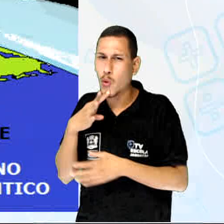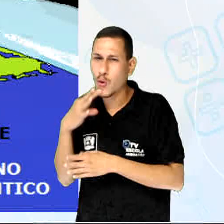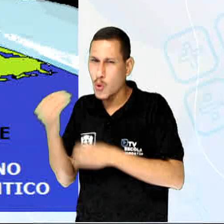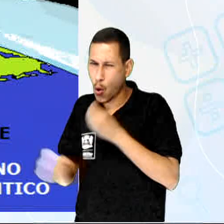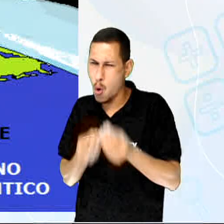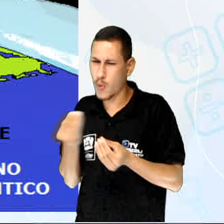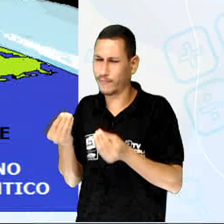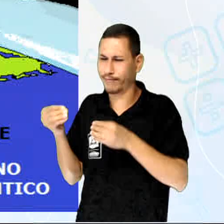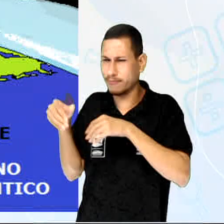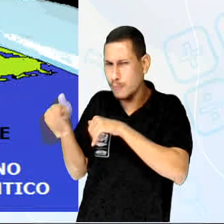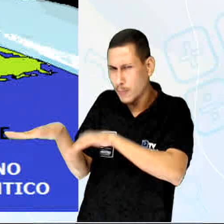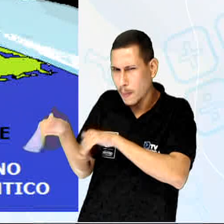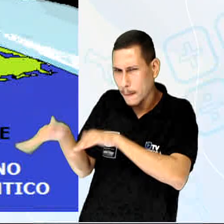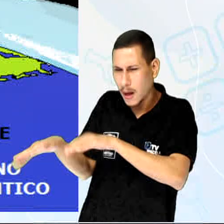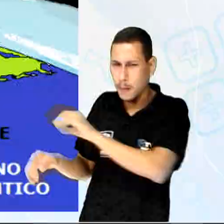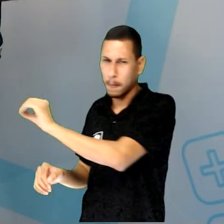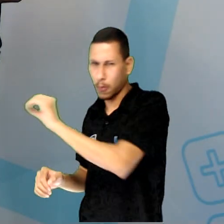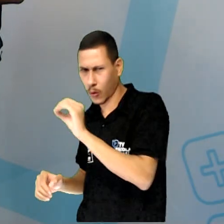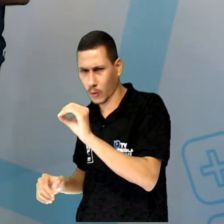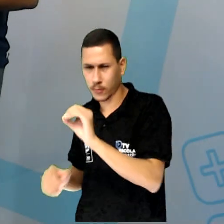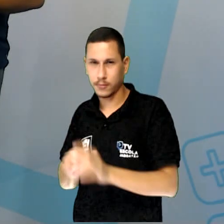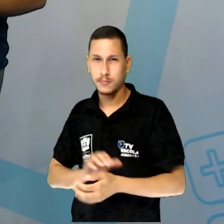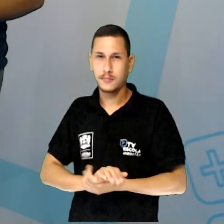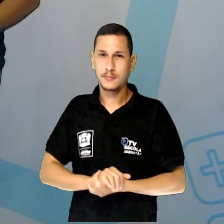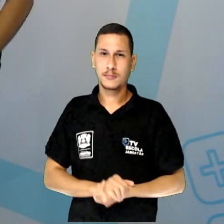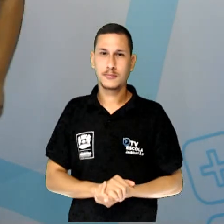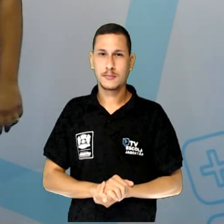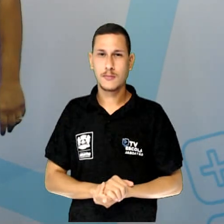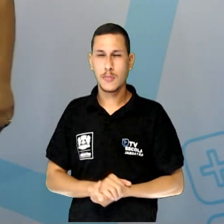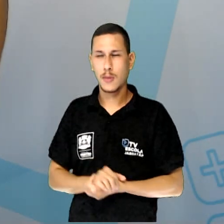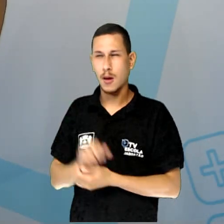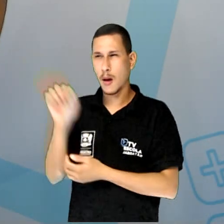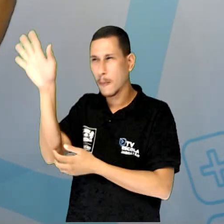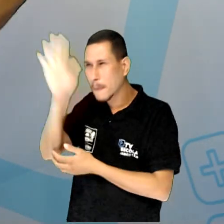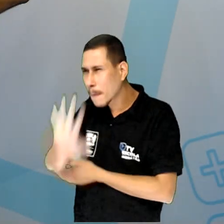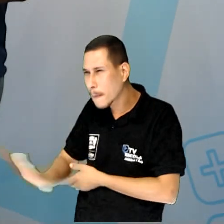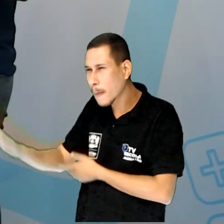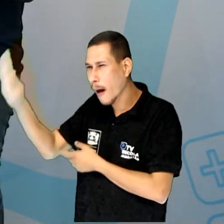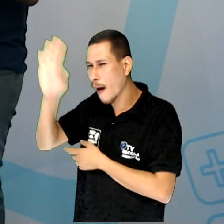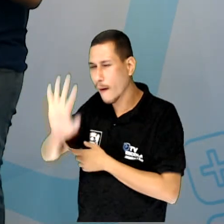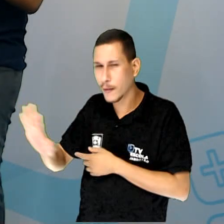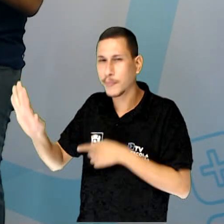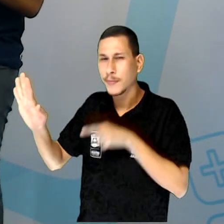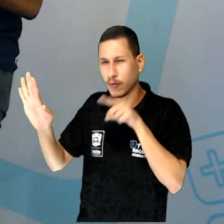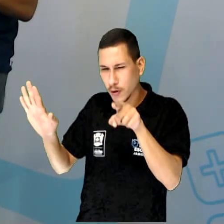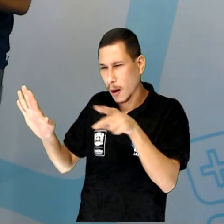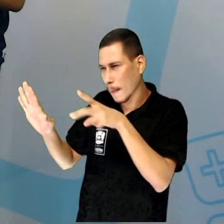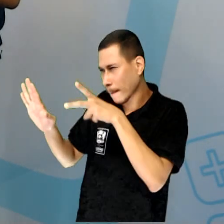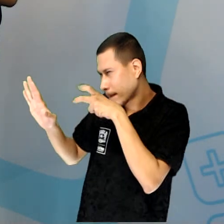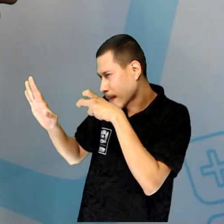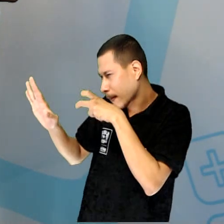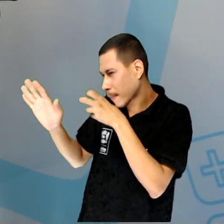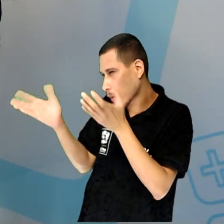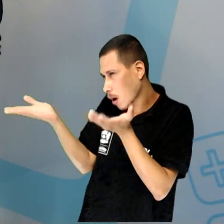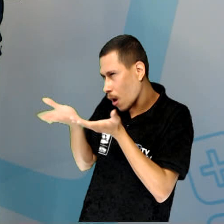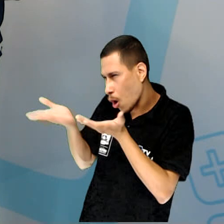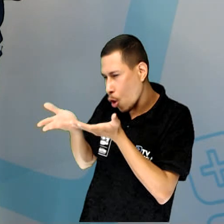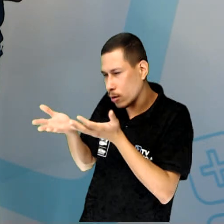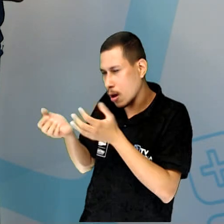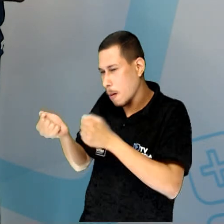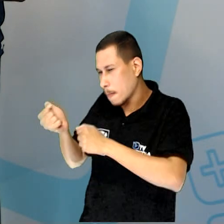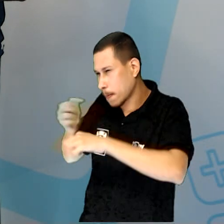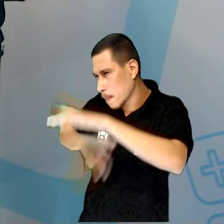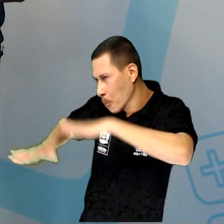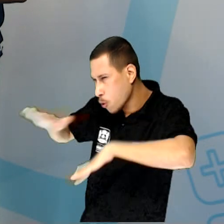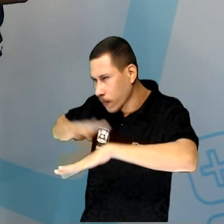Marcha para Oeste. Este mapa que você está vendo aqui agora, a gente vai ver um pouquinho dessa movimentação e